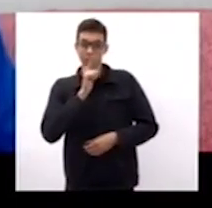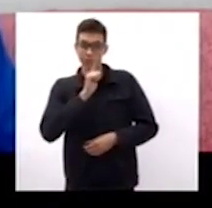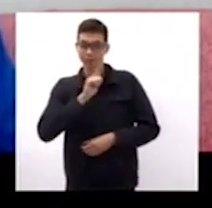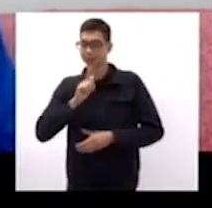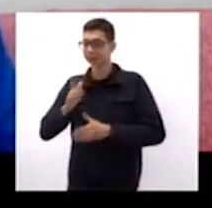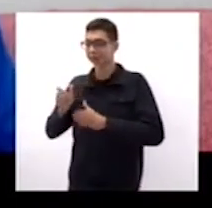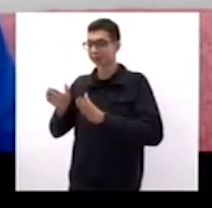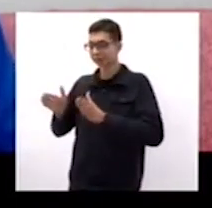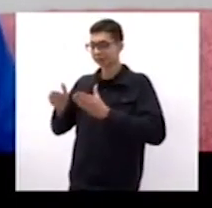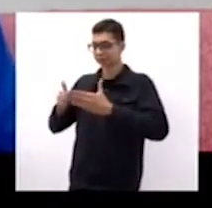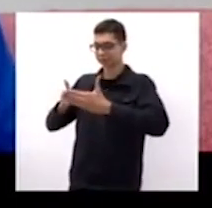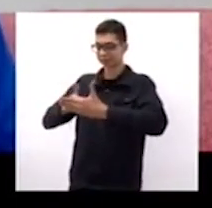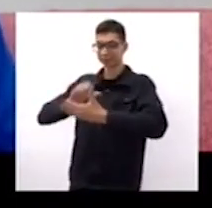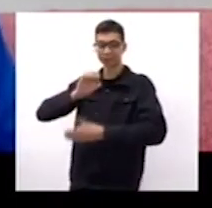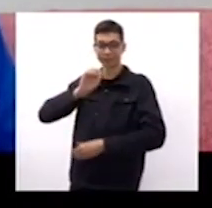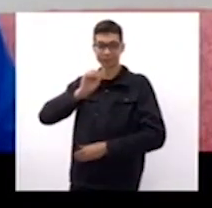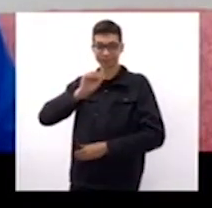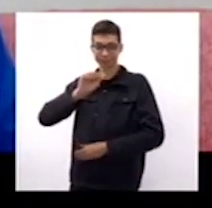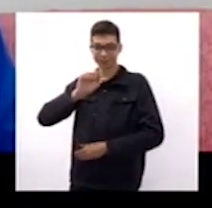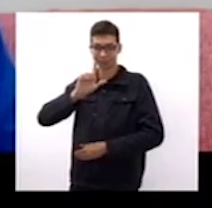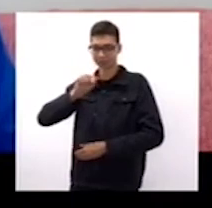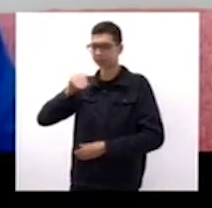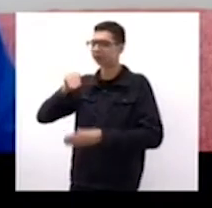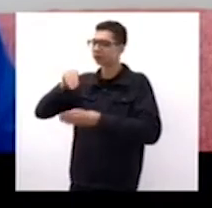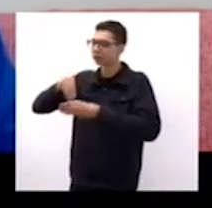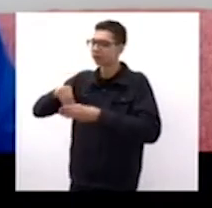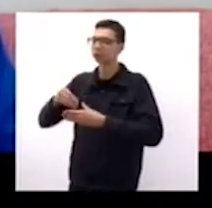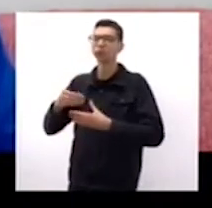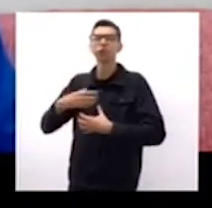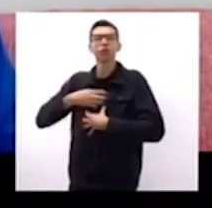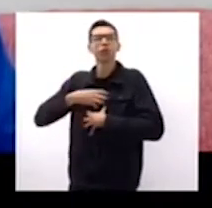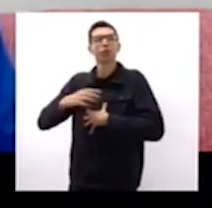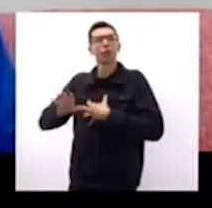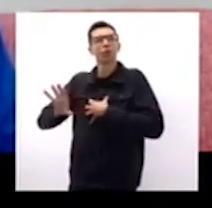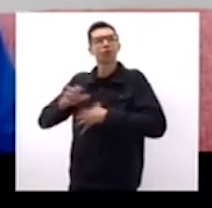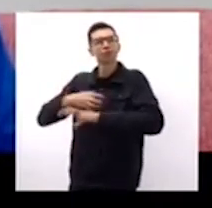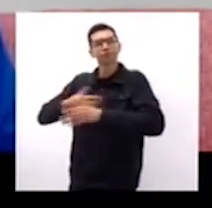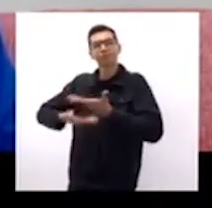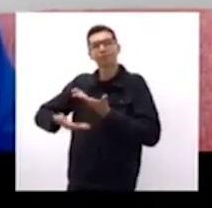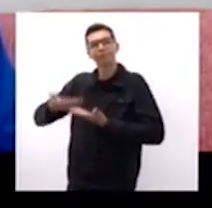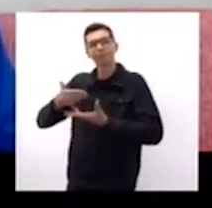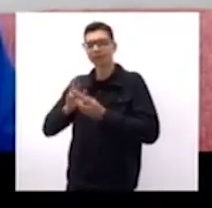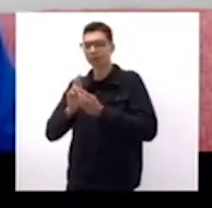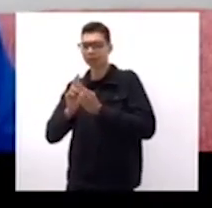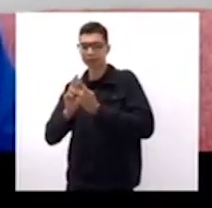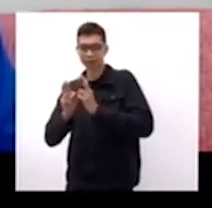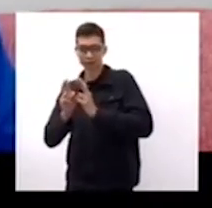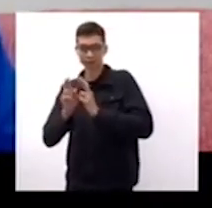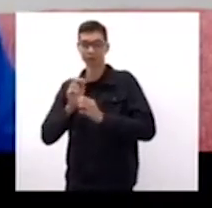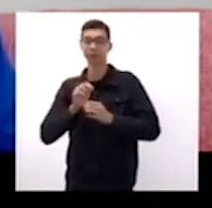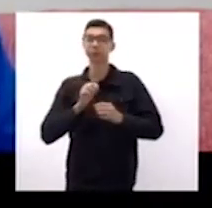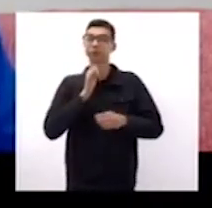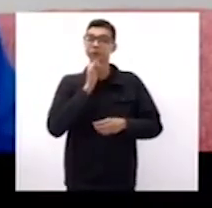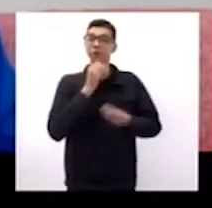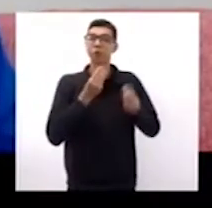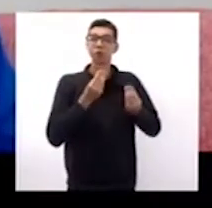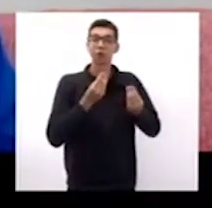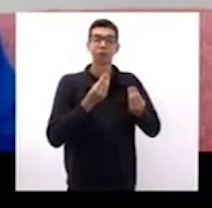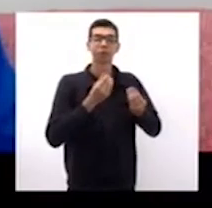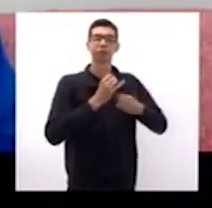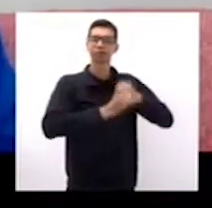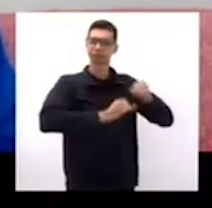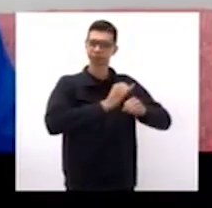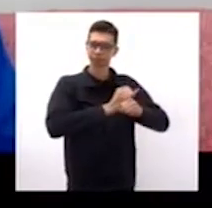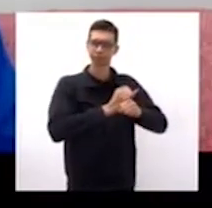sala de aula. Diferentes relações que se estabelecem dentro de ambientes virtuais, como fóruns e